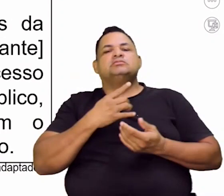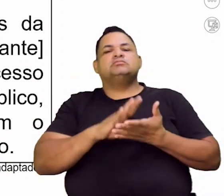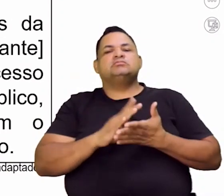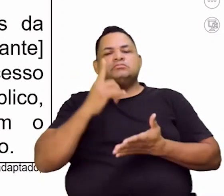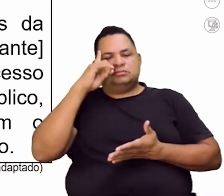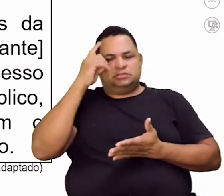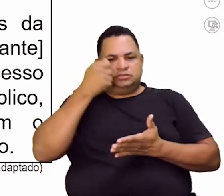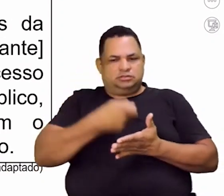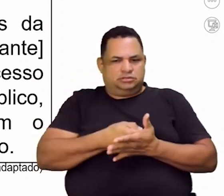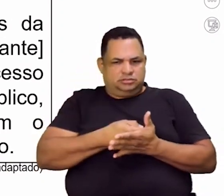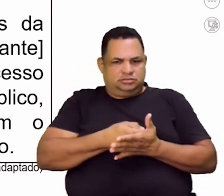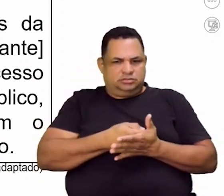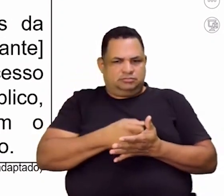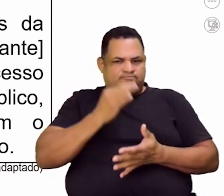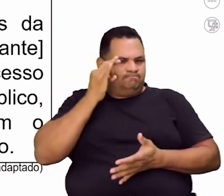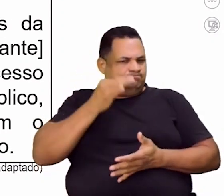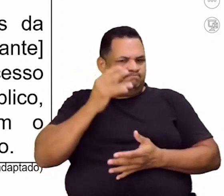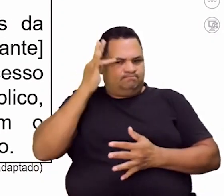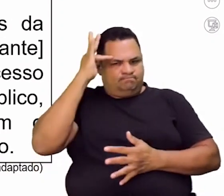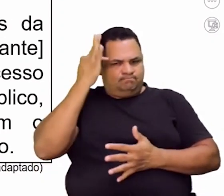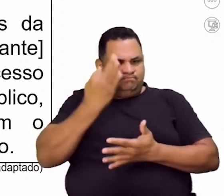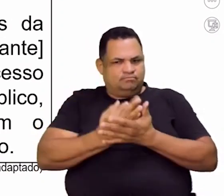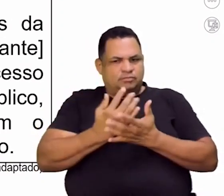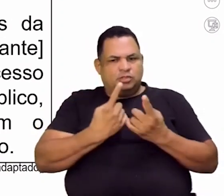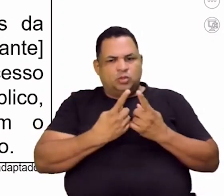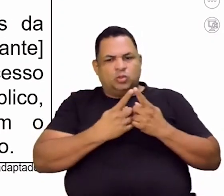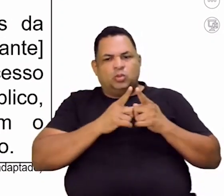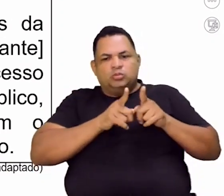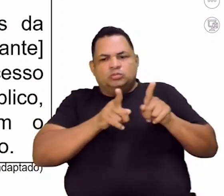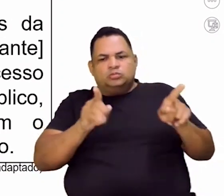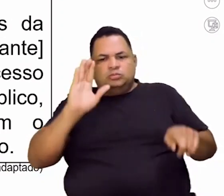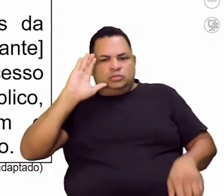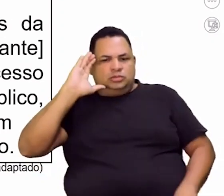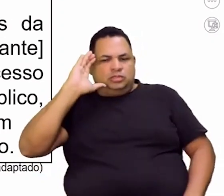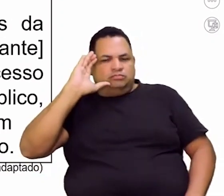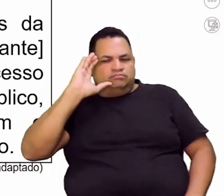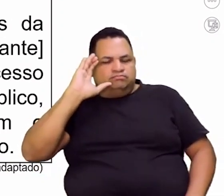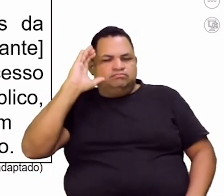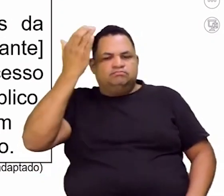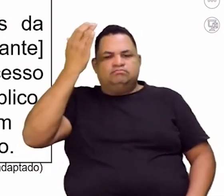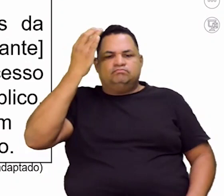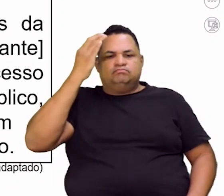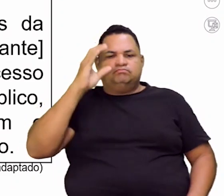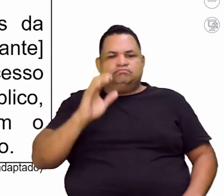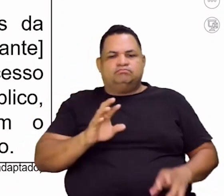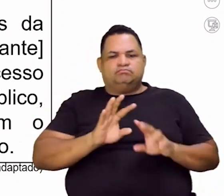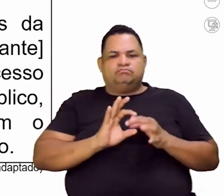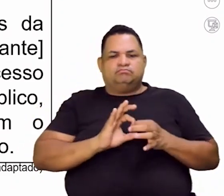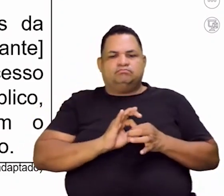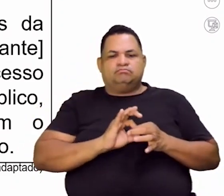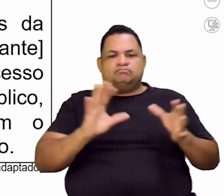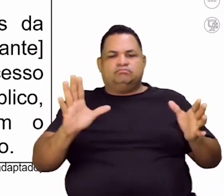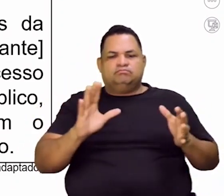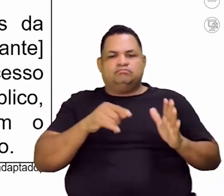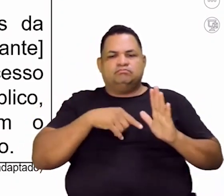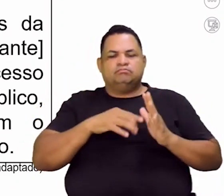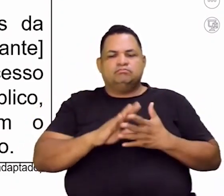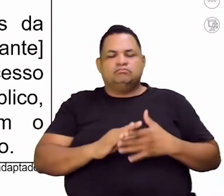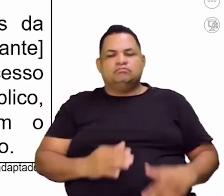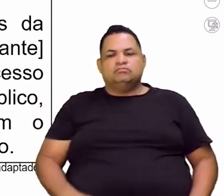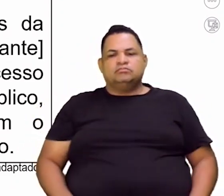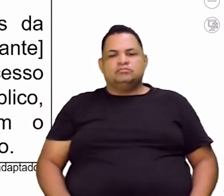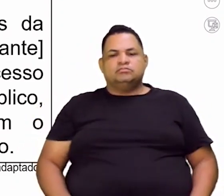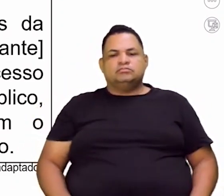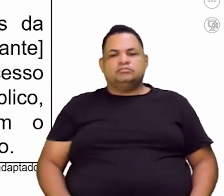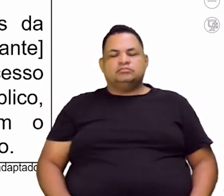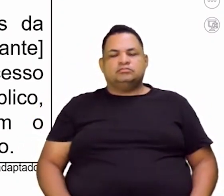meio. As certezas da fé contrapõem-se à capacidade de livre exame. Então, se tem certeza da fé, já não tem